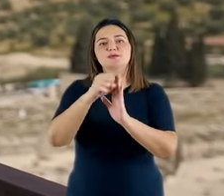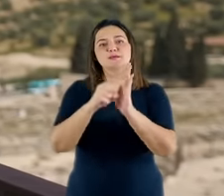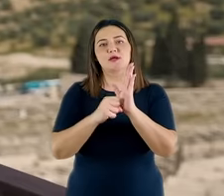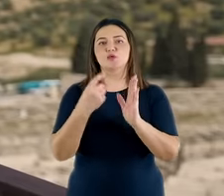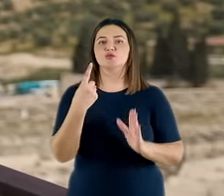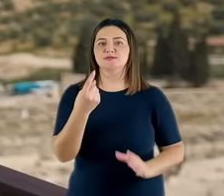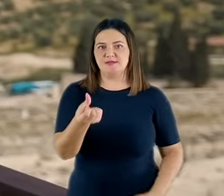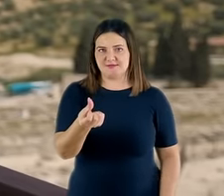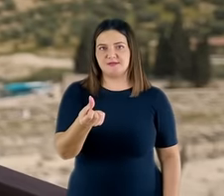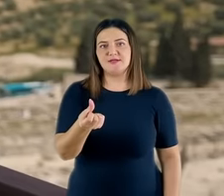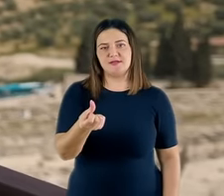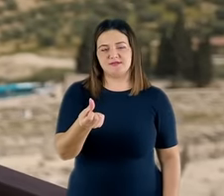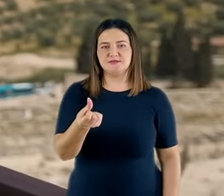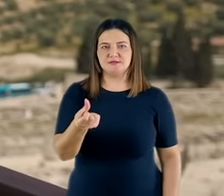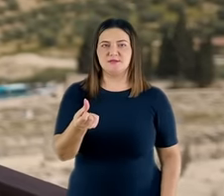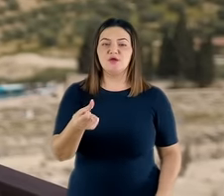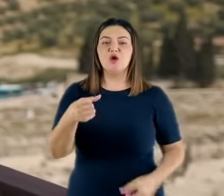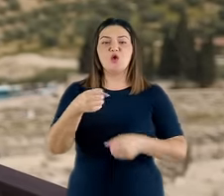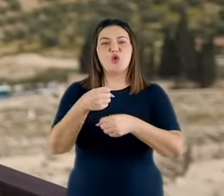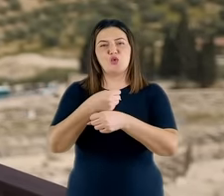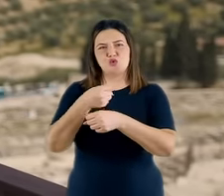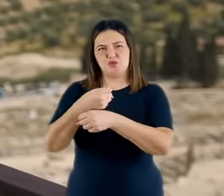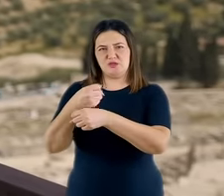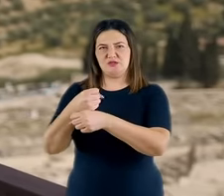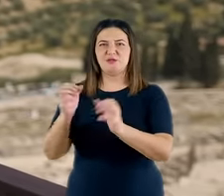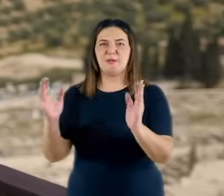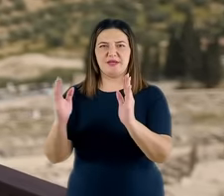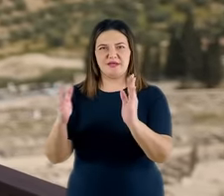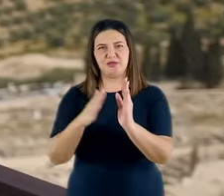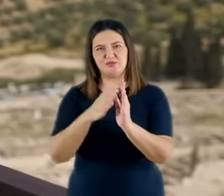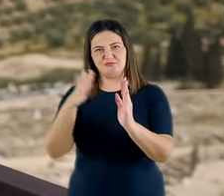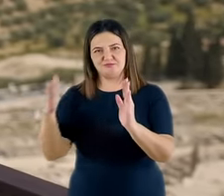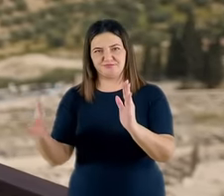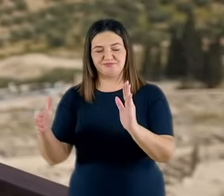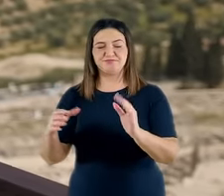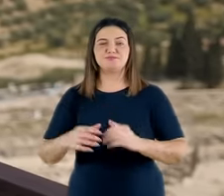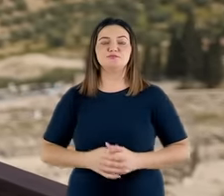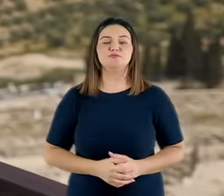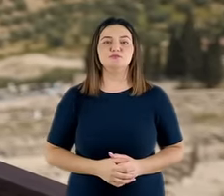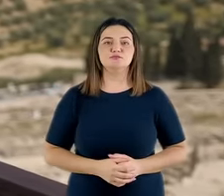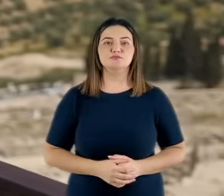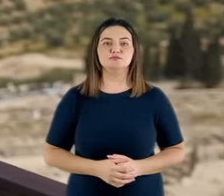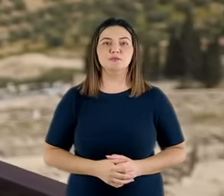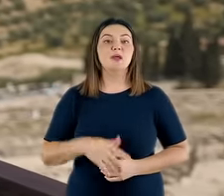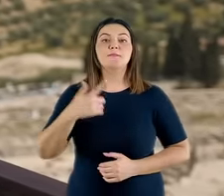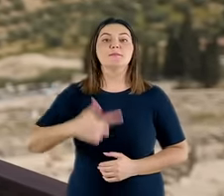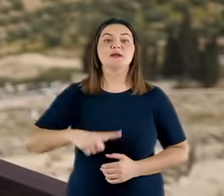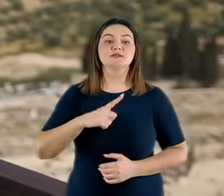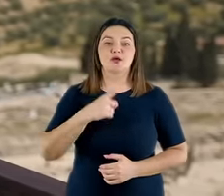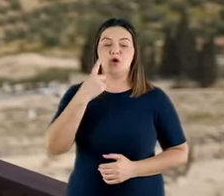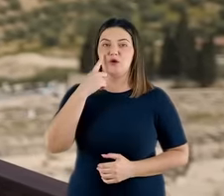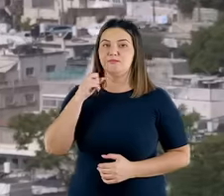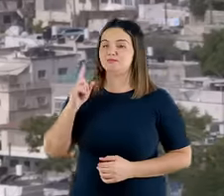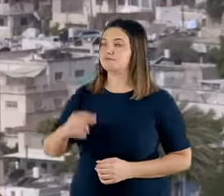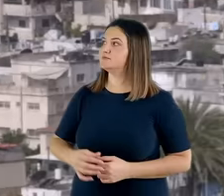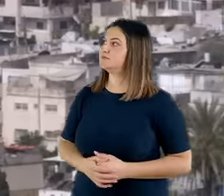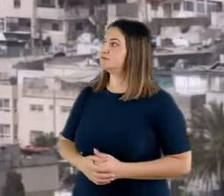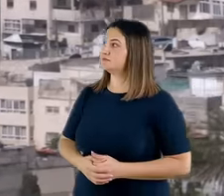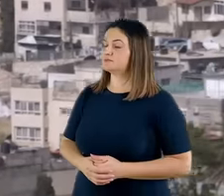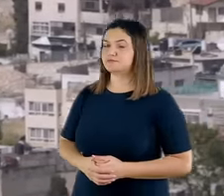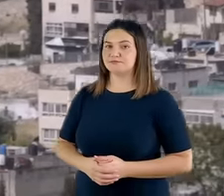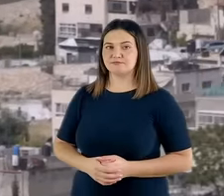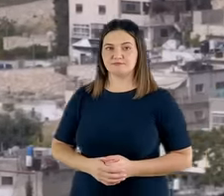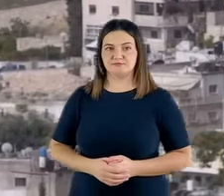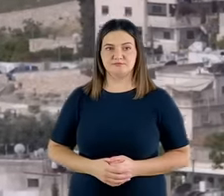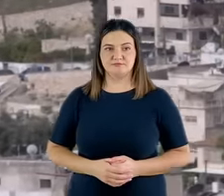muros inéditos, eu digo, em relação à época, que foram construídos durante esse período otomano. E o que mais nós temos aqui? Ali na parte